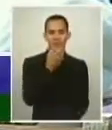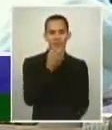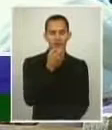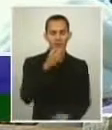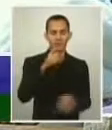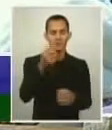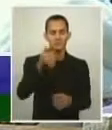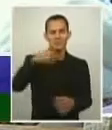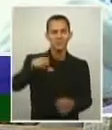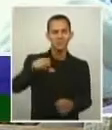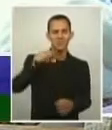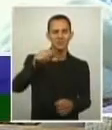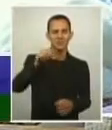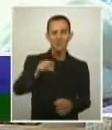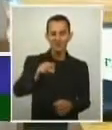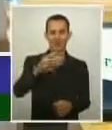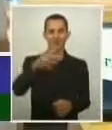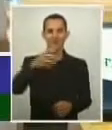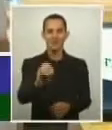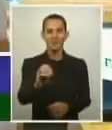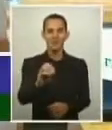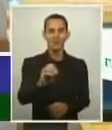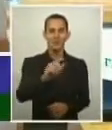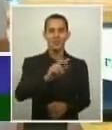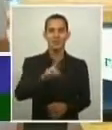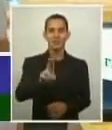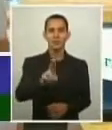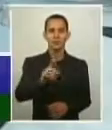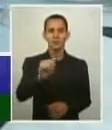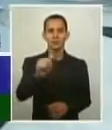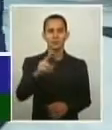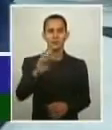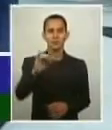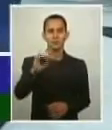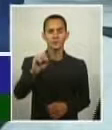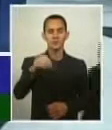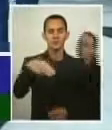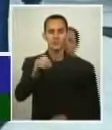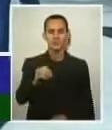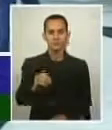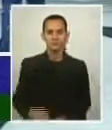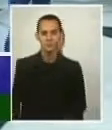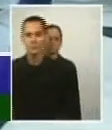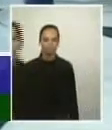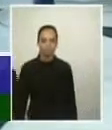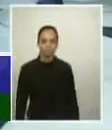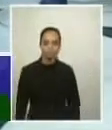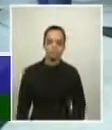nos anos 1830 chamado cartismo o